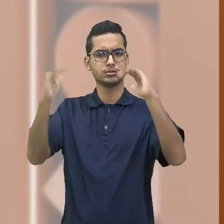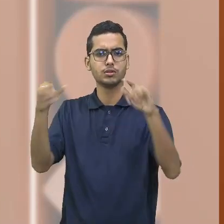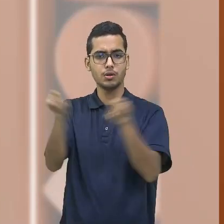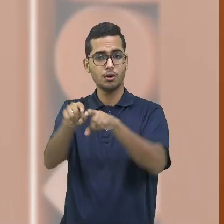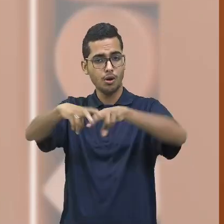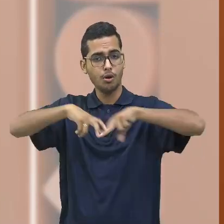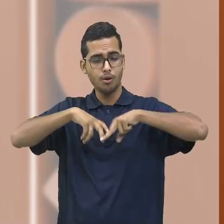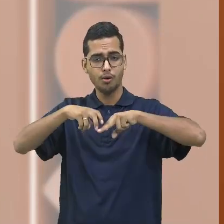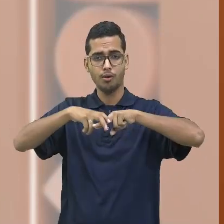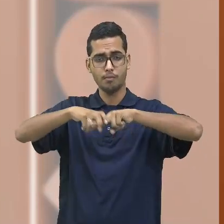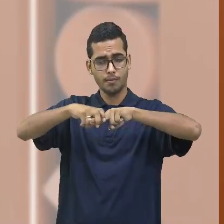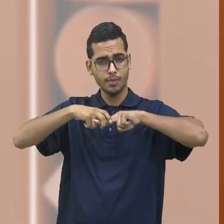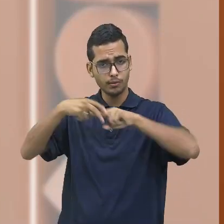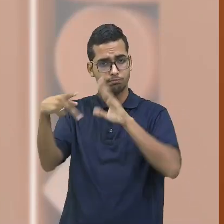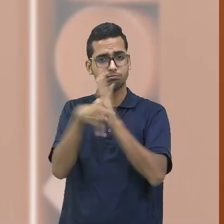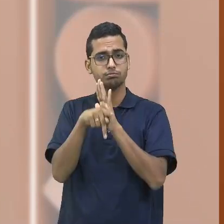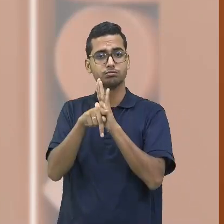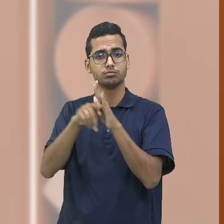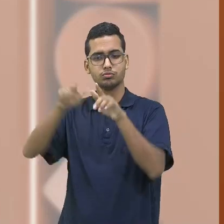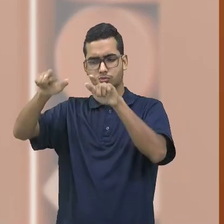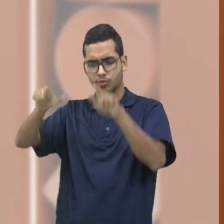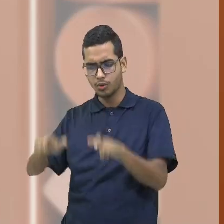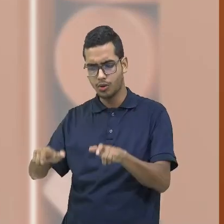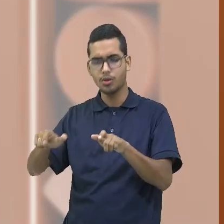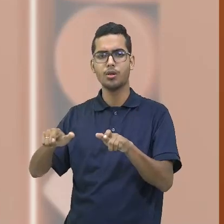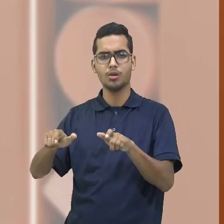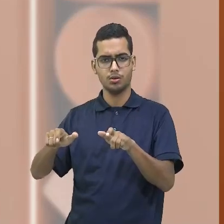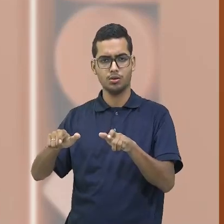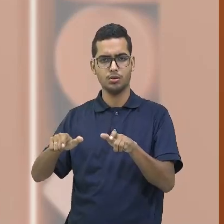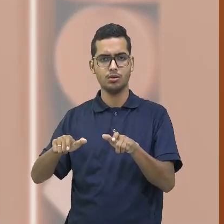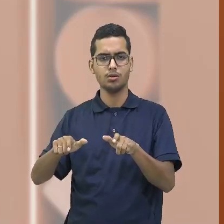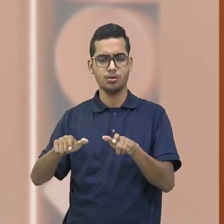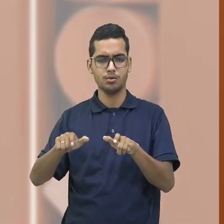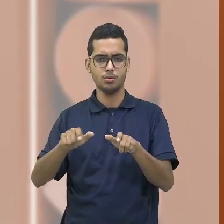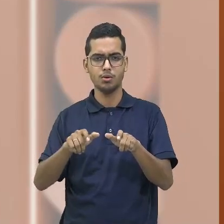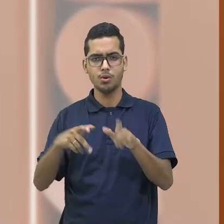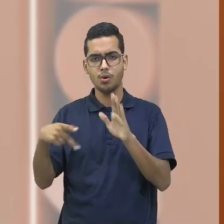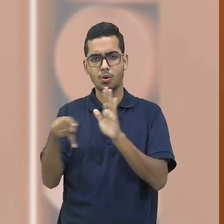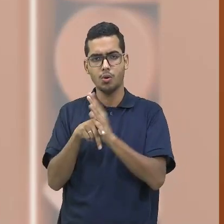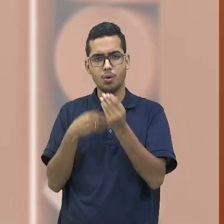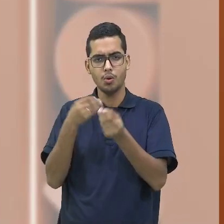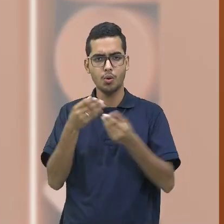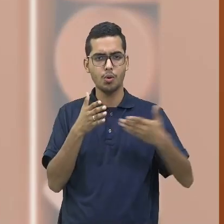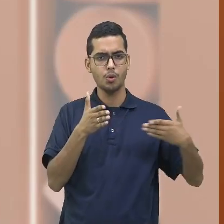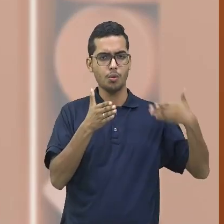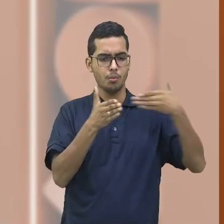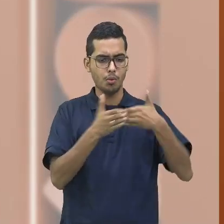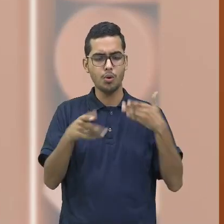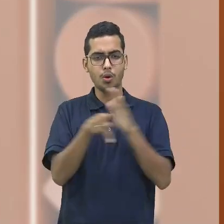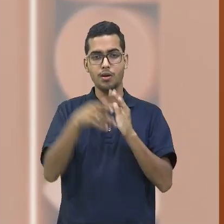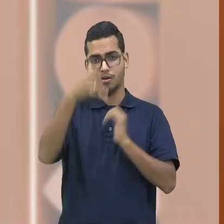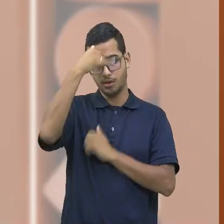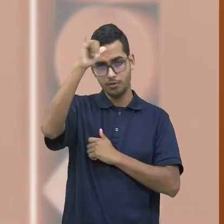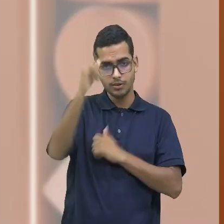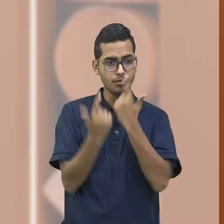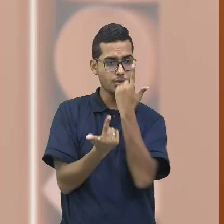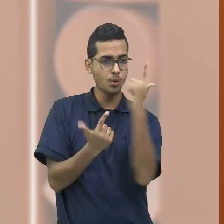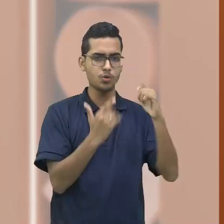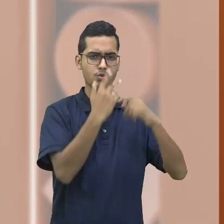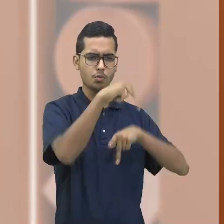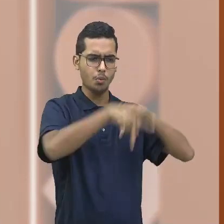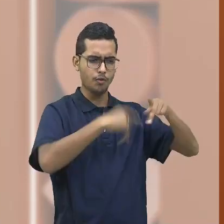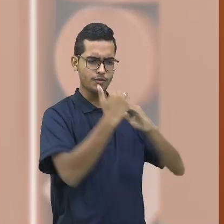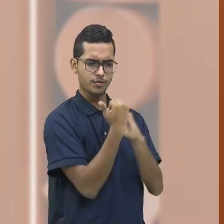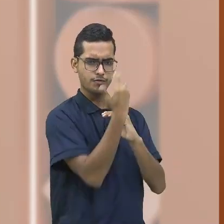que apresentava uma certa barreira natural contra os povos invasores bárbaros,